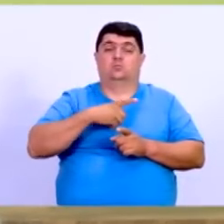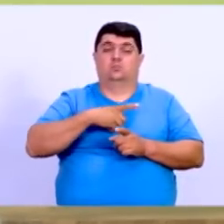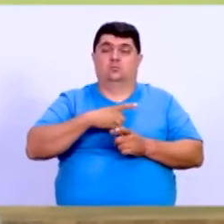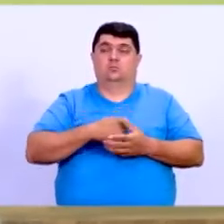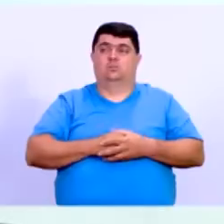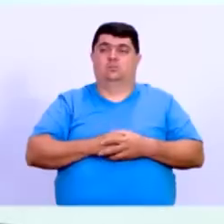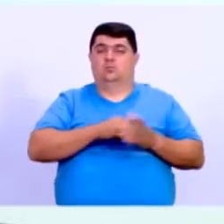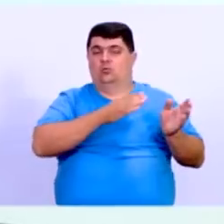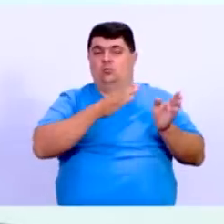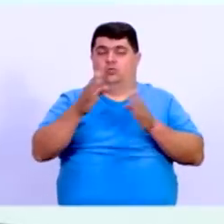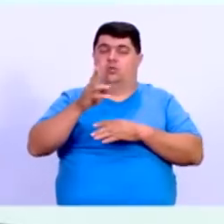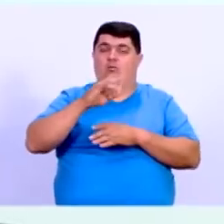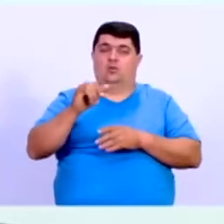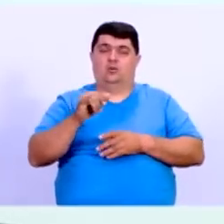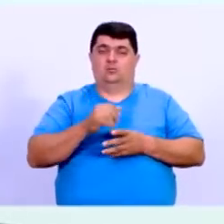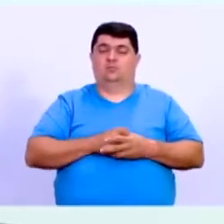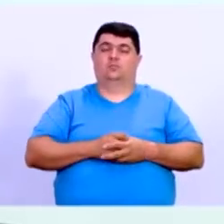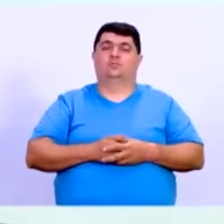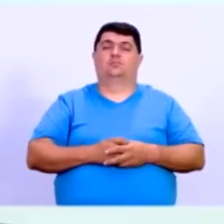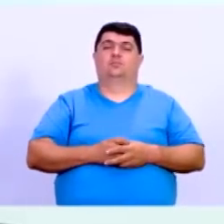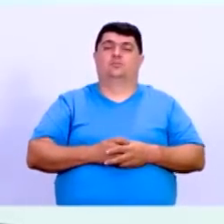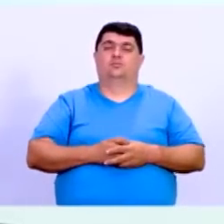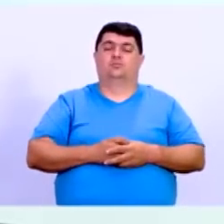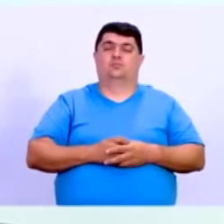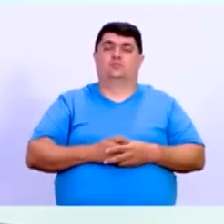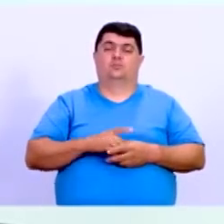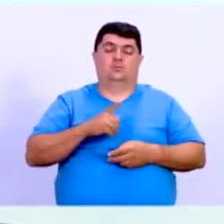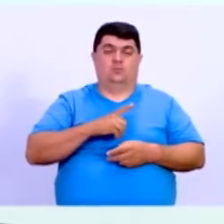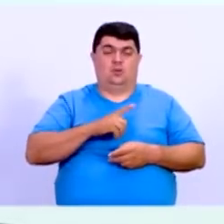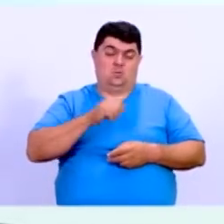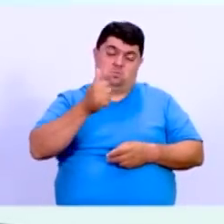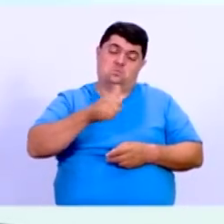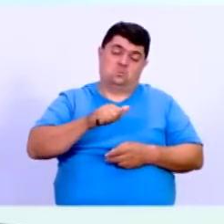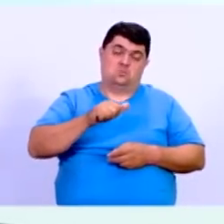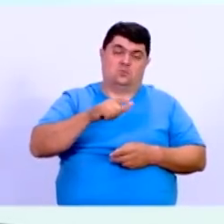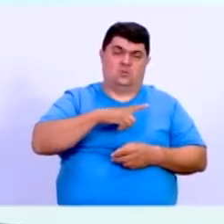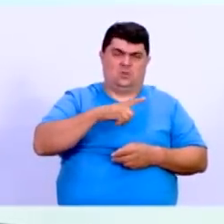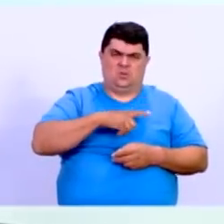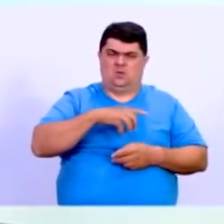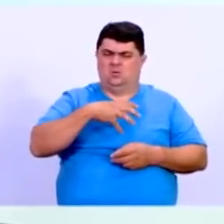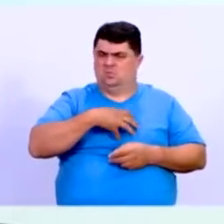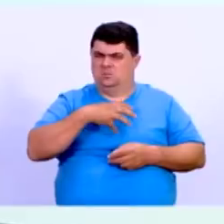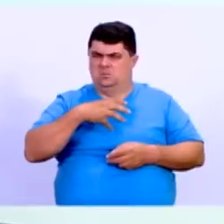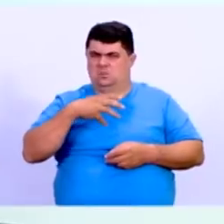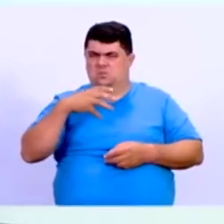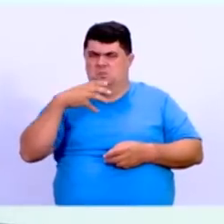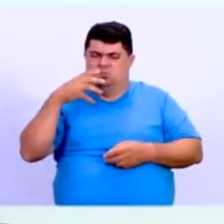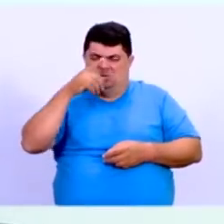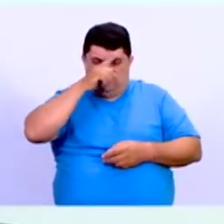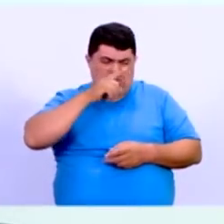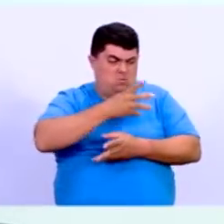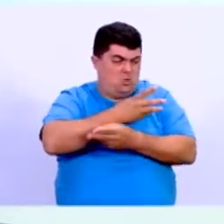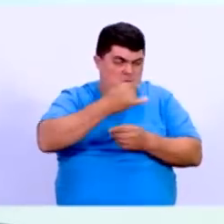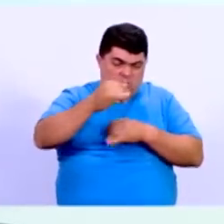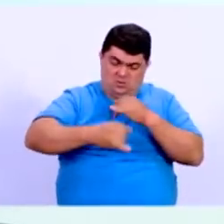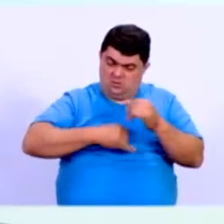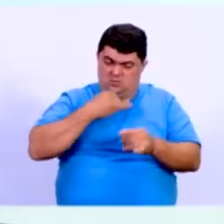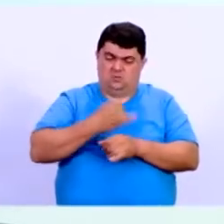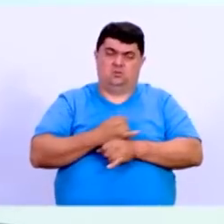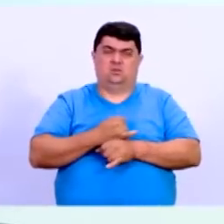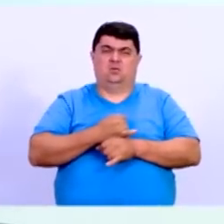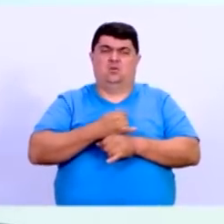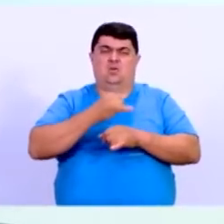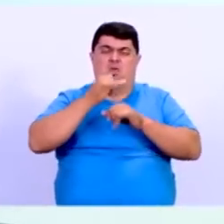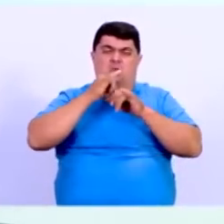disciplina. Muito bem, olha, o professor já elencou logo aí, né? Tem essa desvantagem, realmente, tem vários crimes ocorrendo, né, pela internet, desde